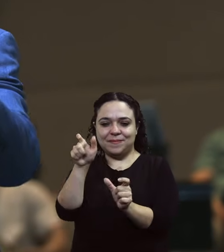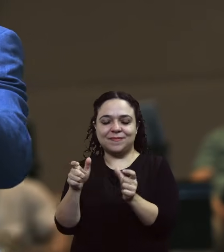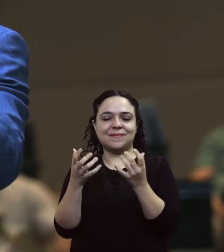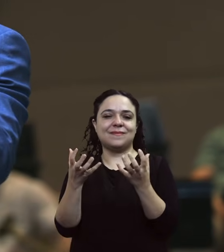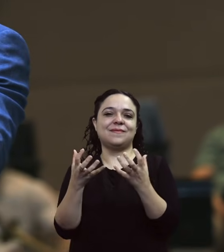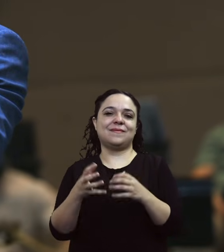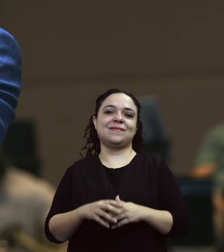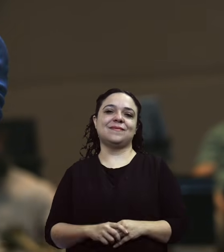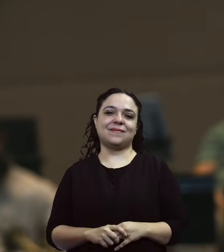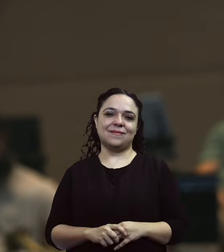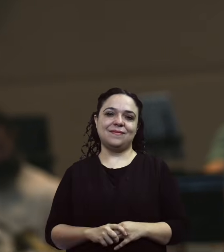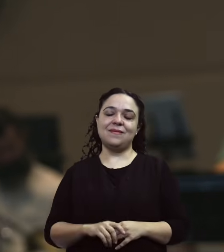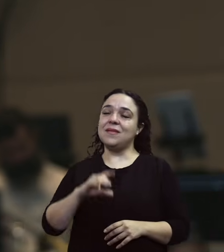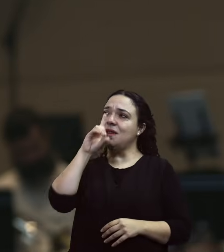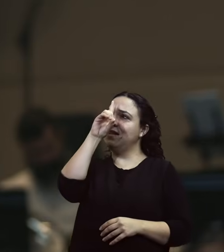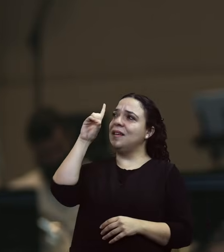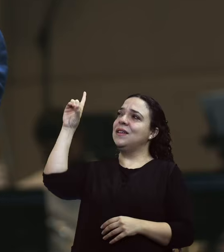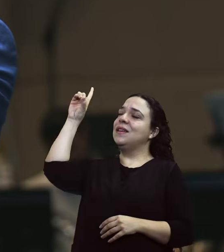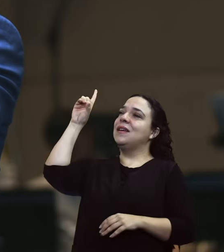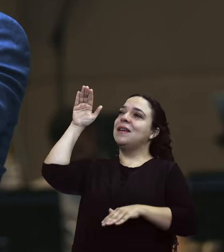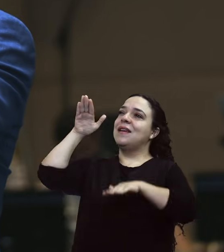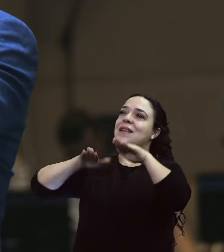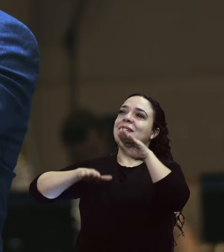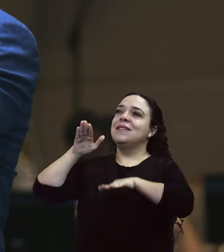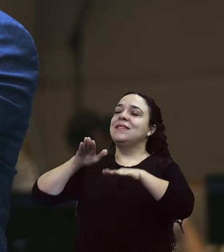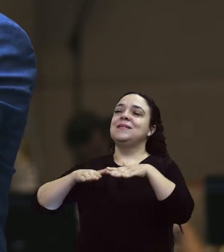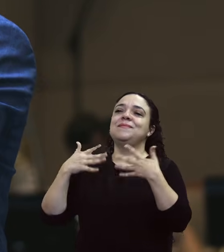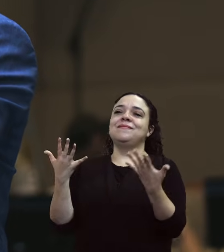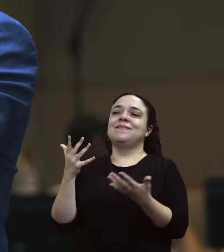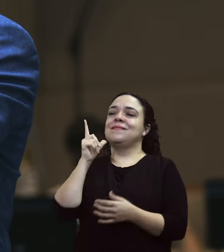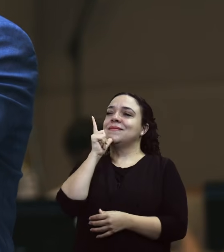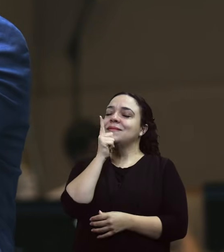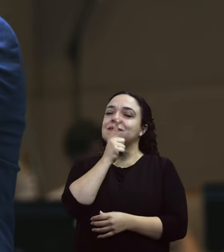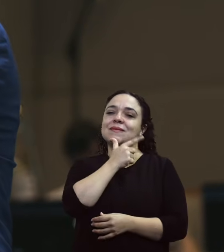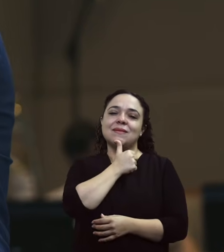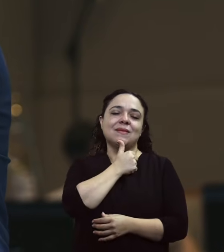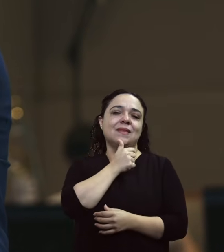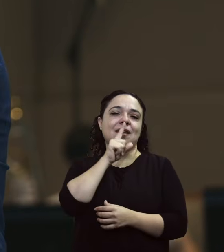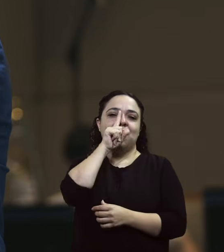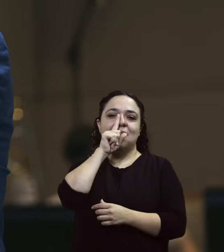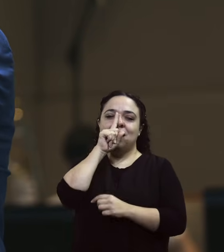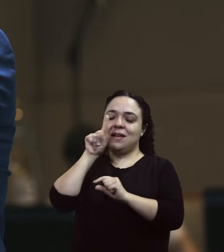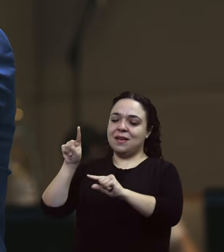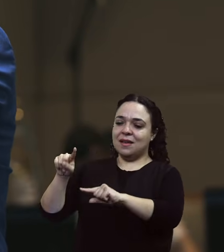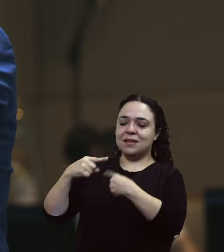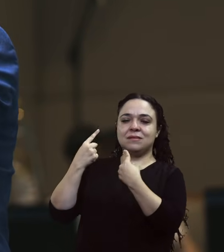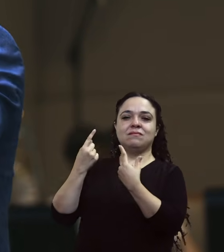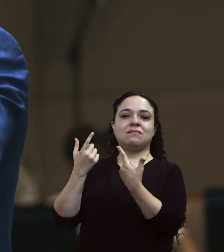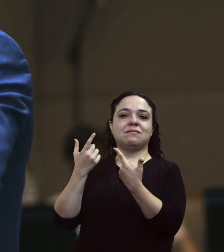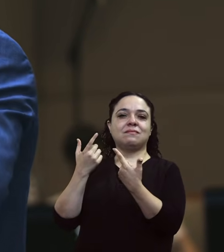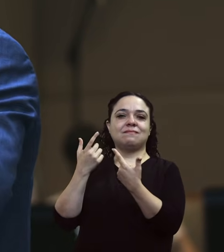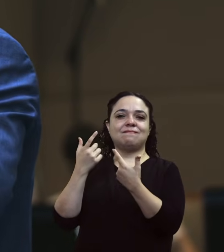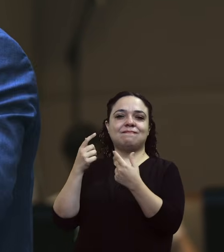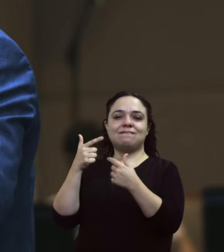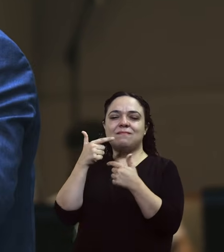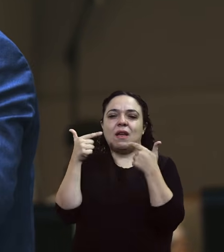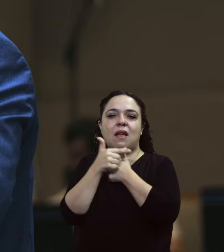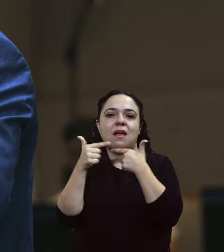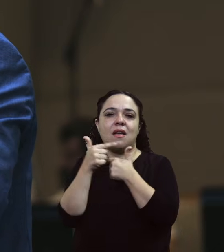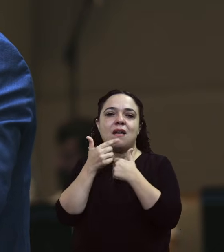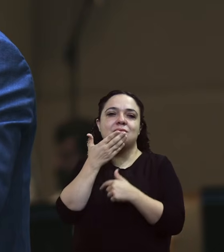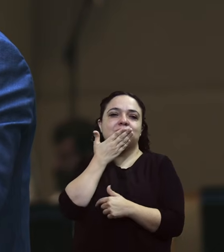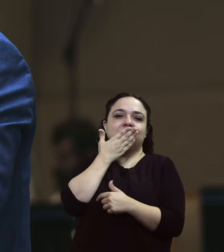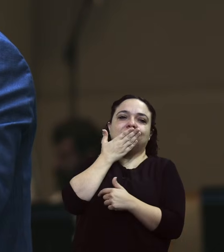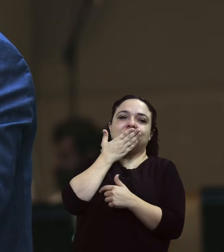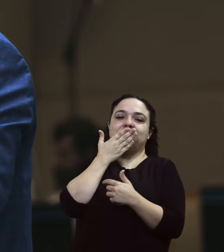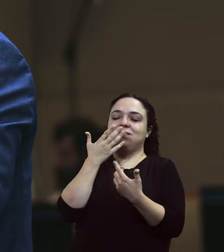dizer, Deus, às vezes, diante da demora, das ameaças, da ridicularização, a minha fé